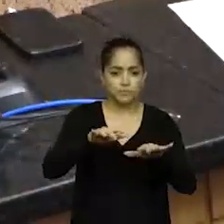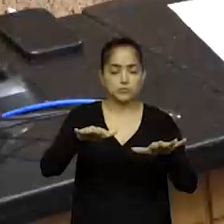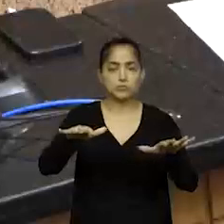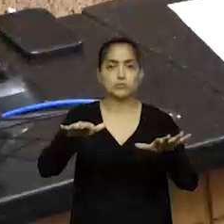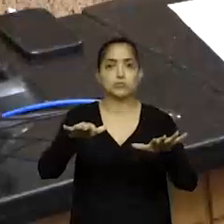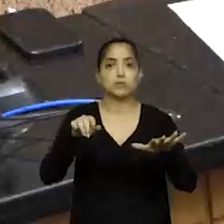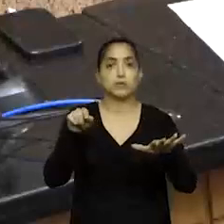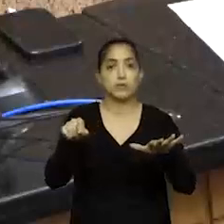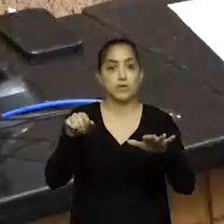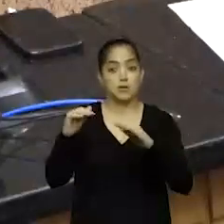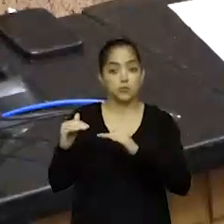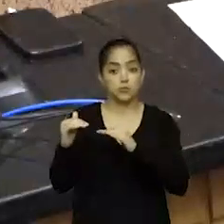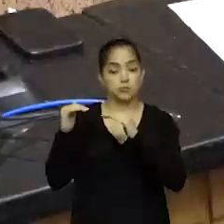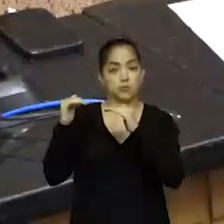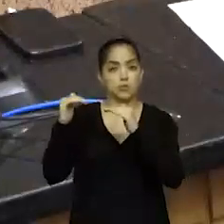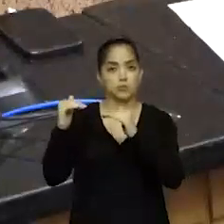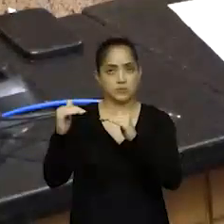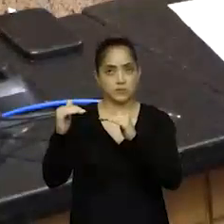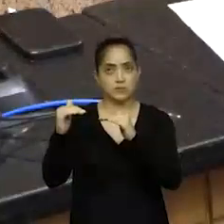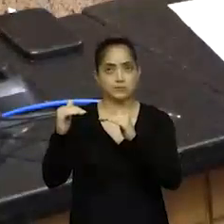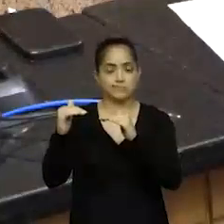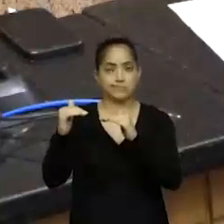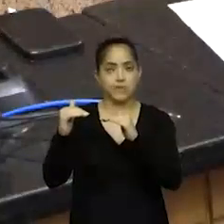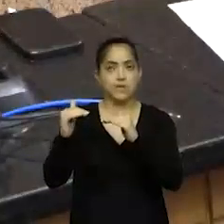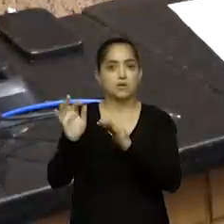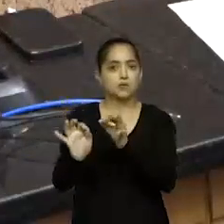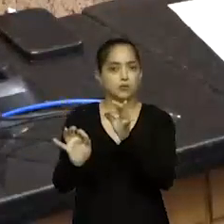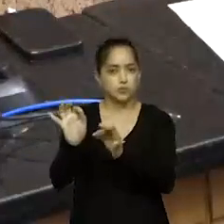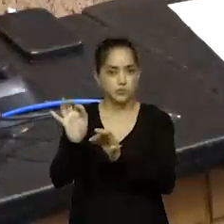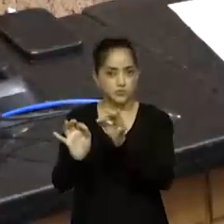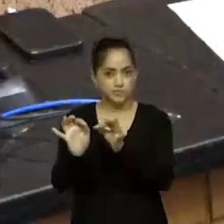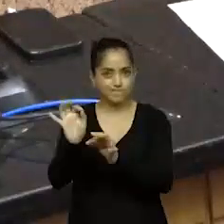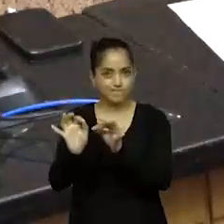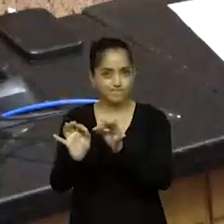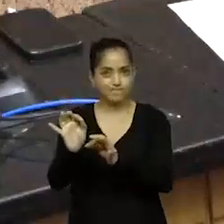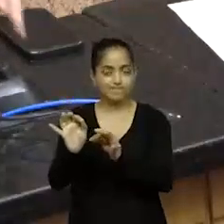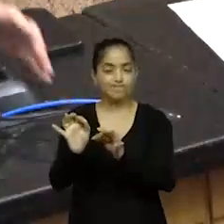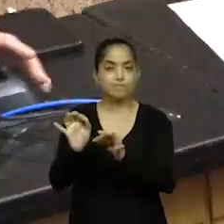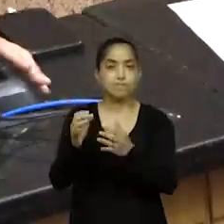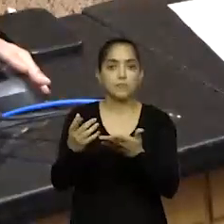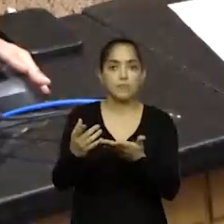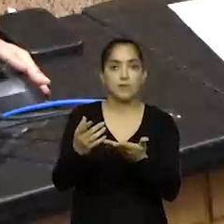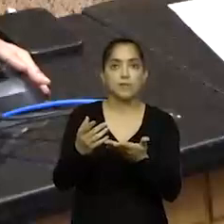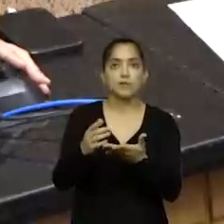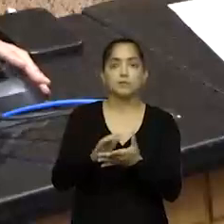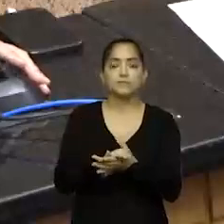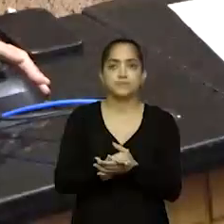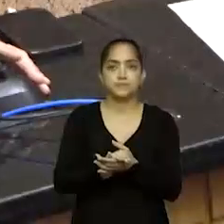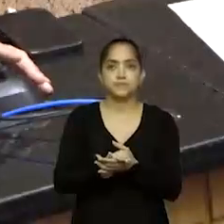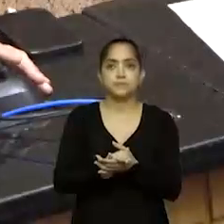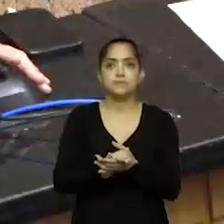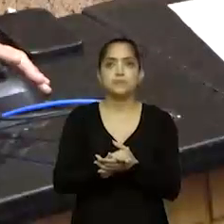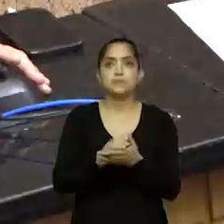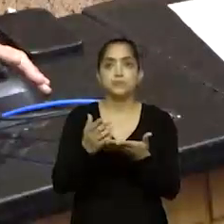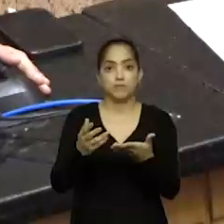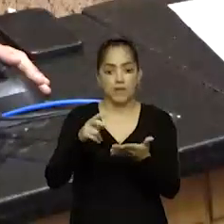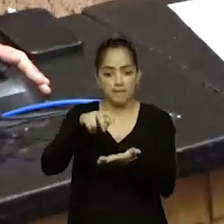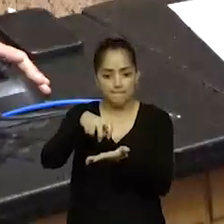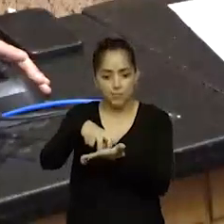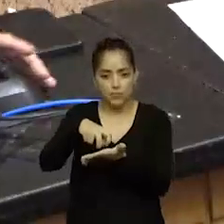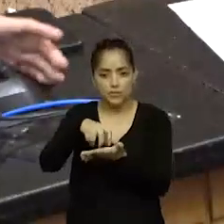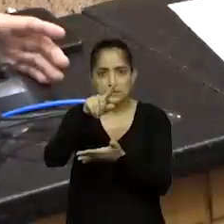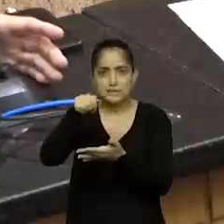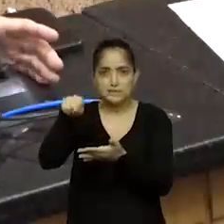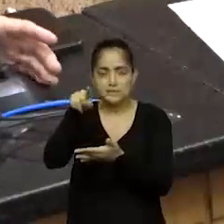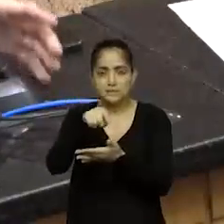judiciário, existem exceções, mas que está muito impregnada lá, uma teoria do abolicionismo penal,